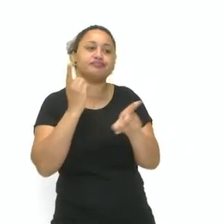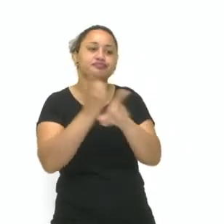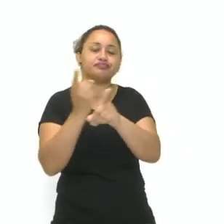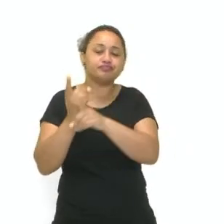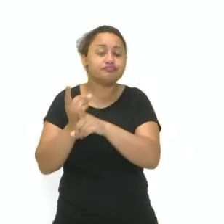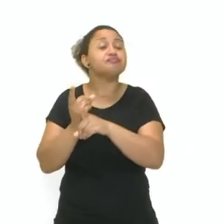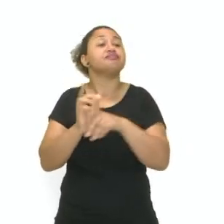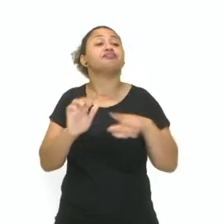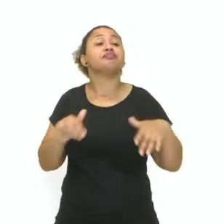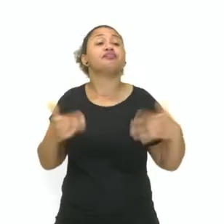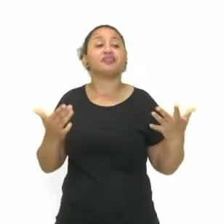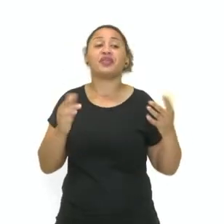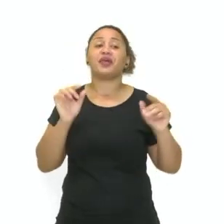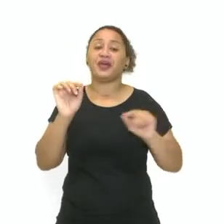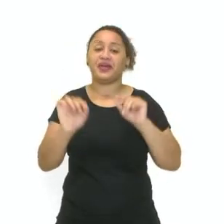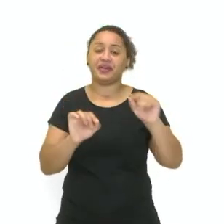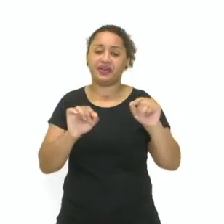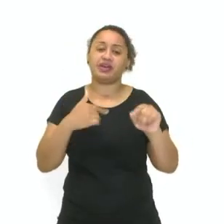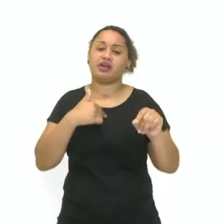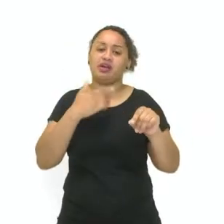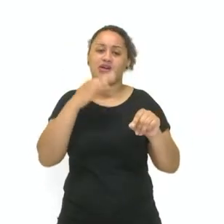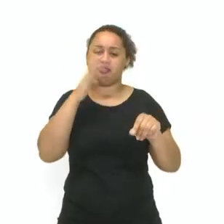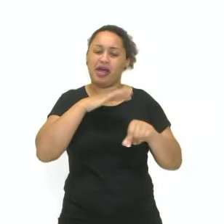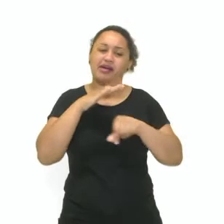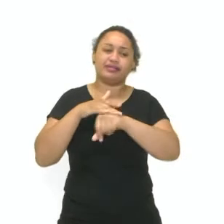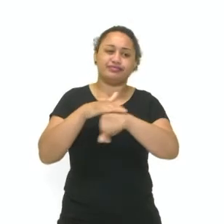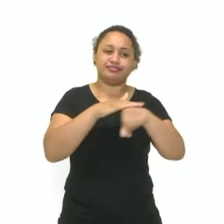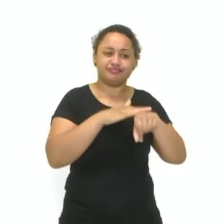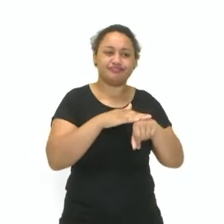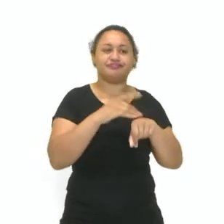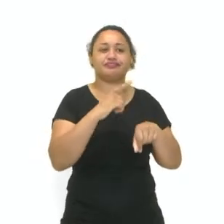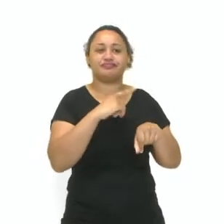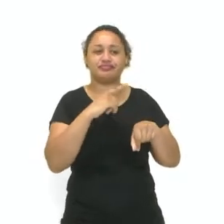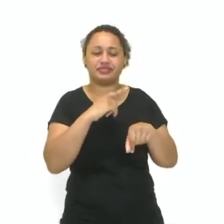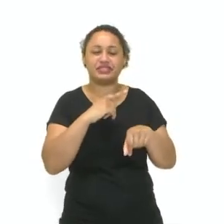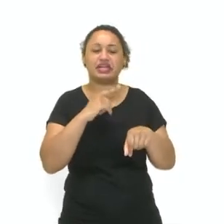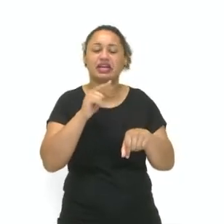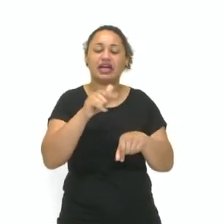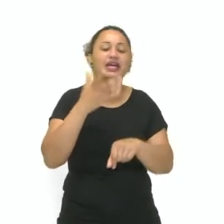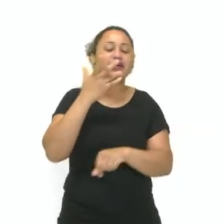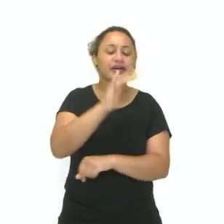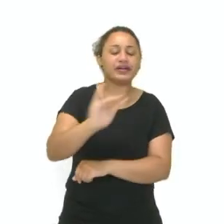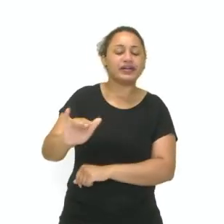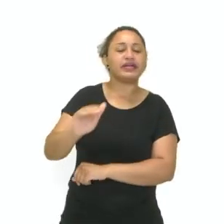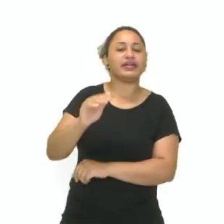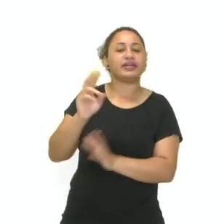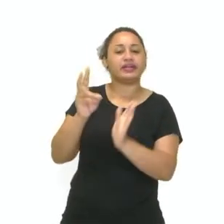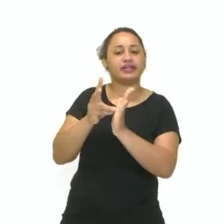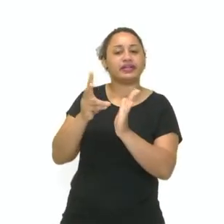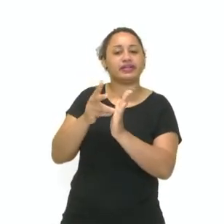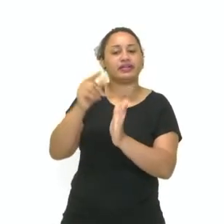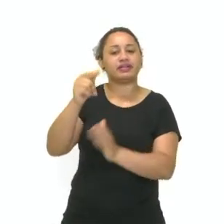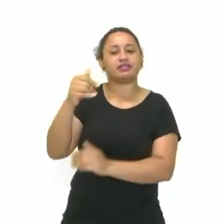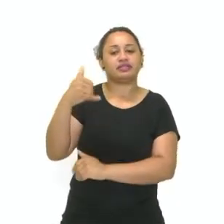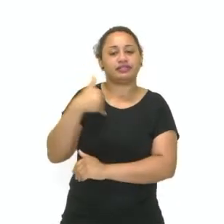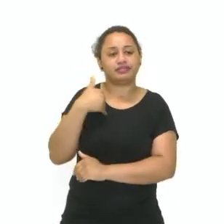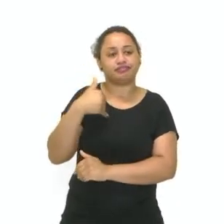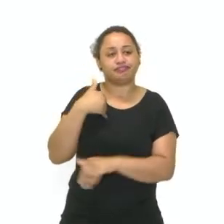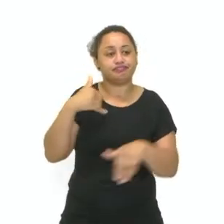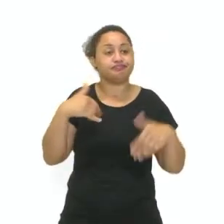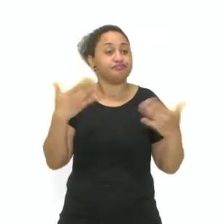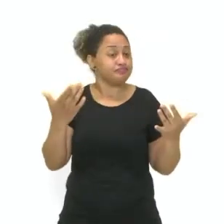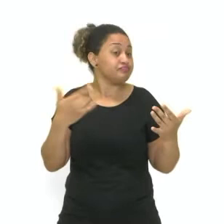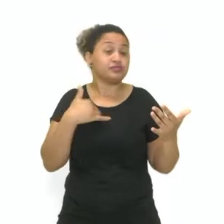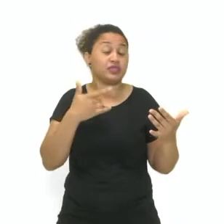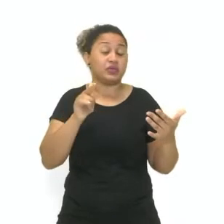desnutrição. Colição de moléstias a acometer a infância da indiazinha de 7 anos. Desassistida por